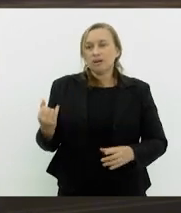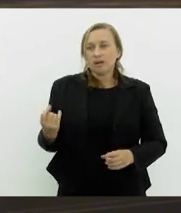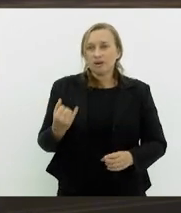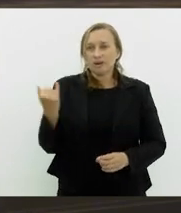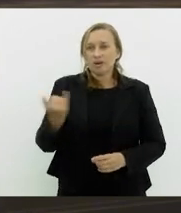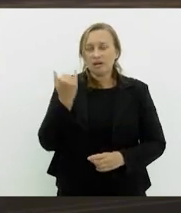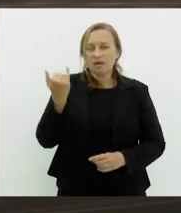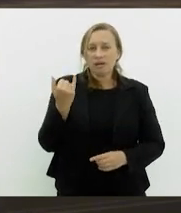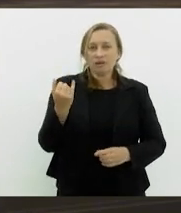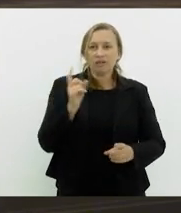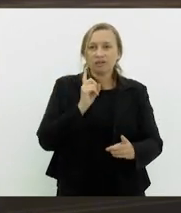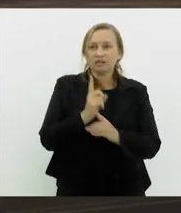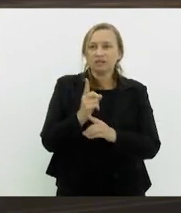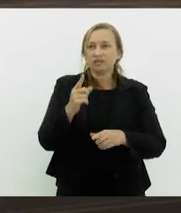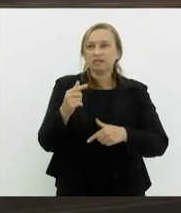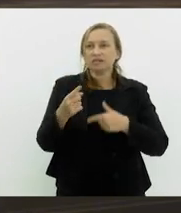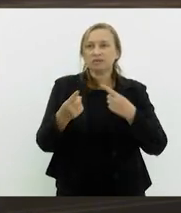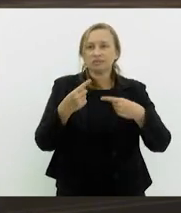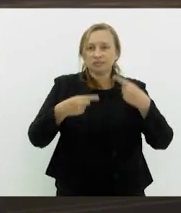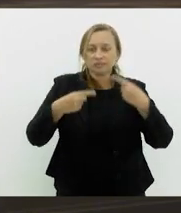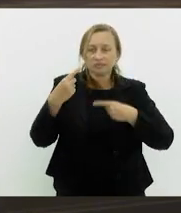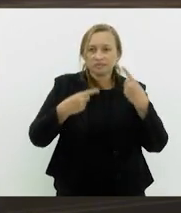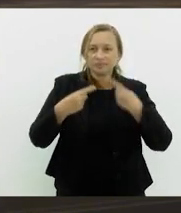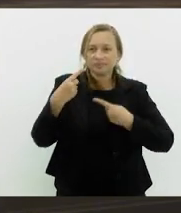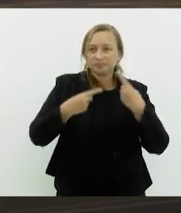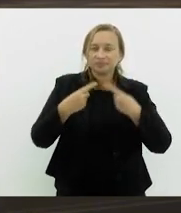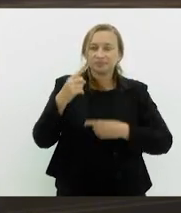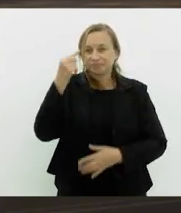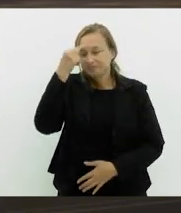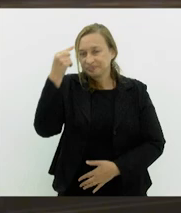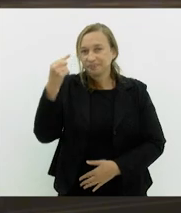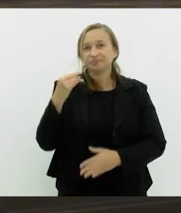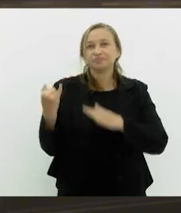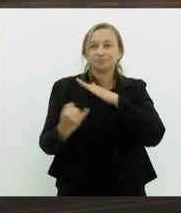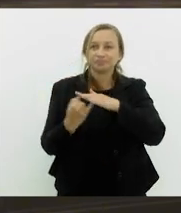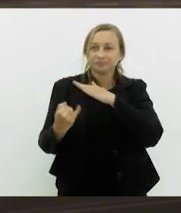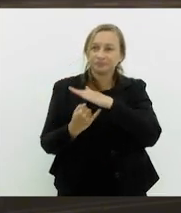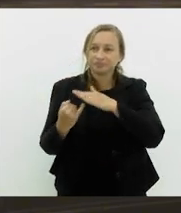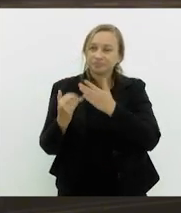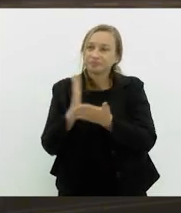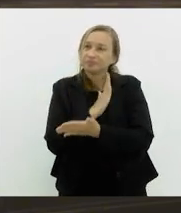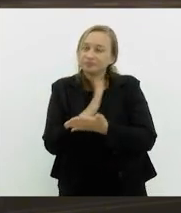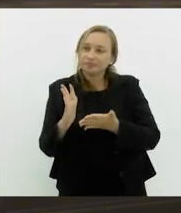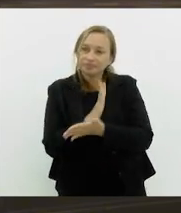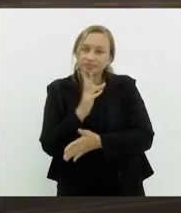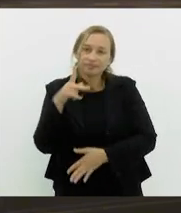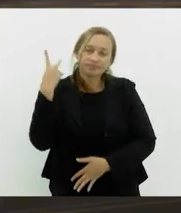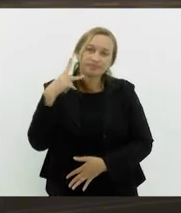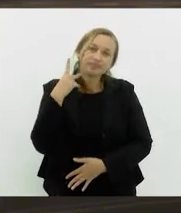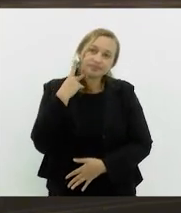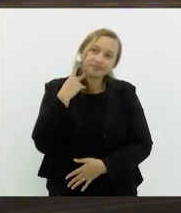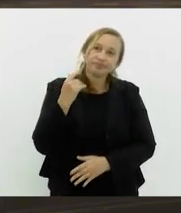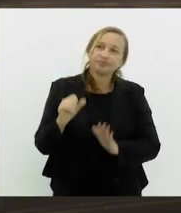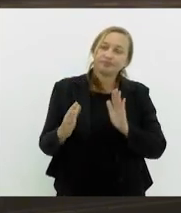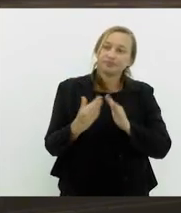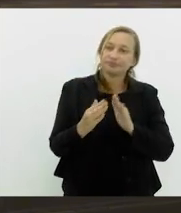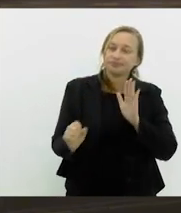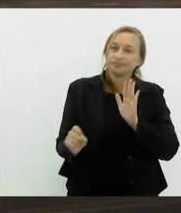dialoguemos, façamos um intercâmbio de ideias institucionais. Algumas procuradorias de assembleia, por exemplo,